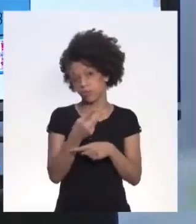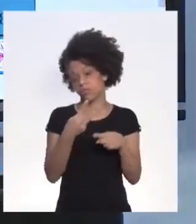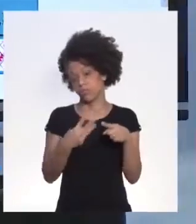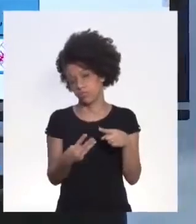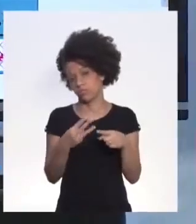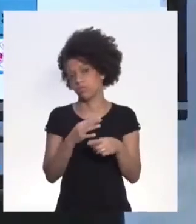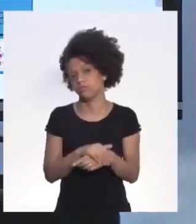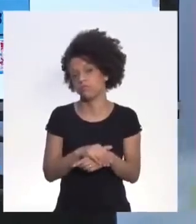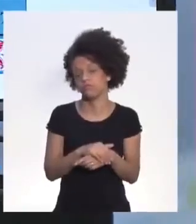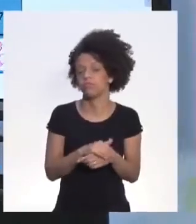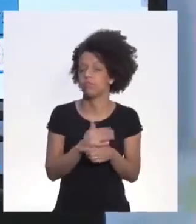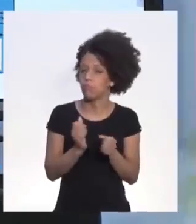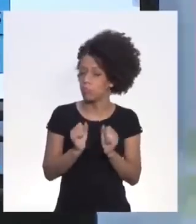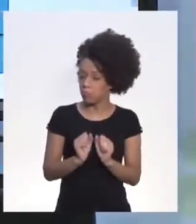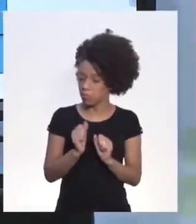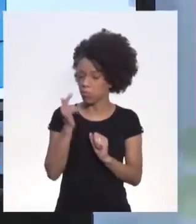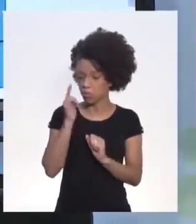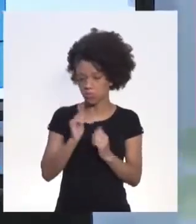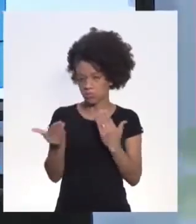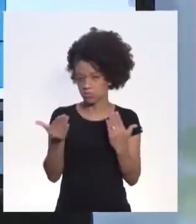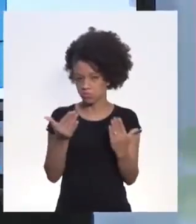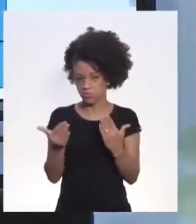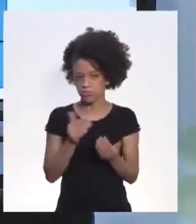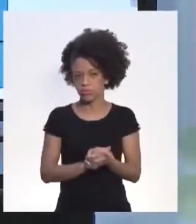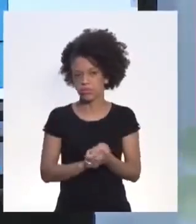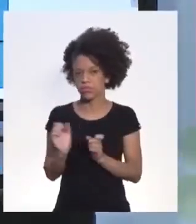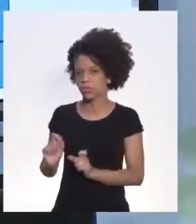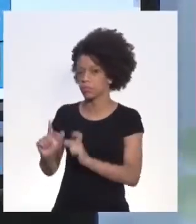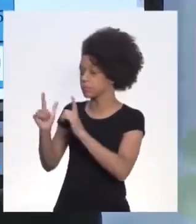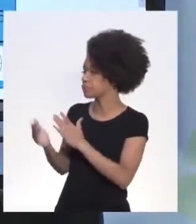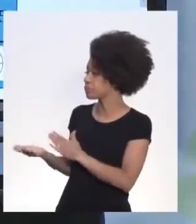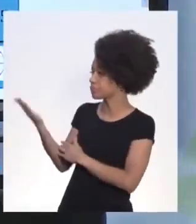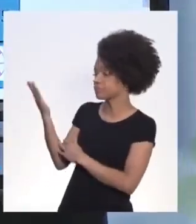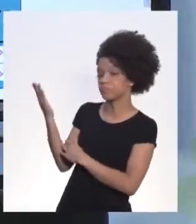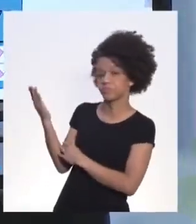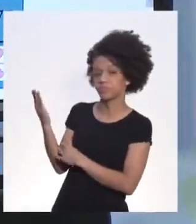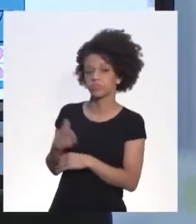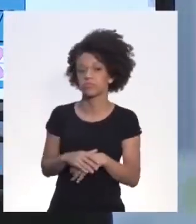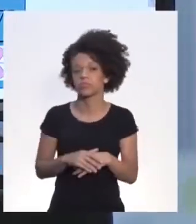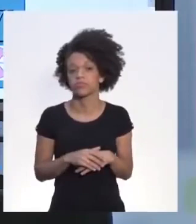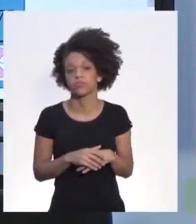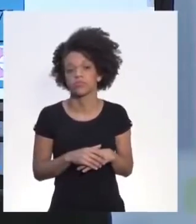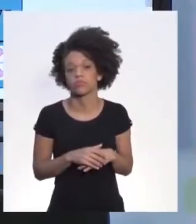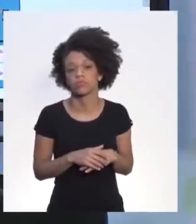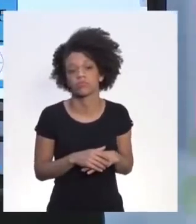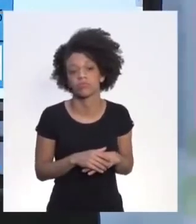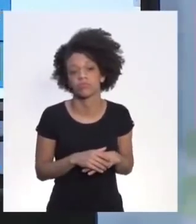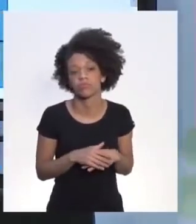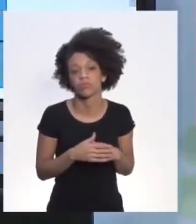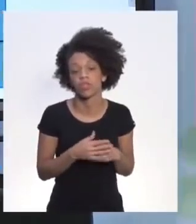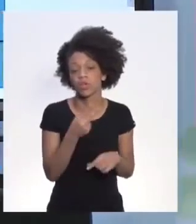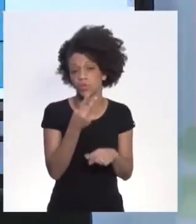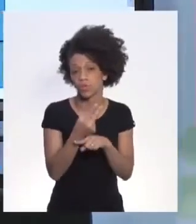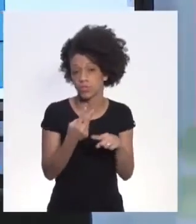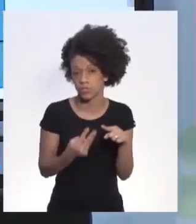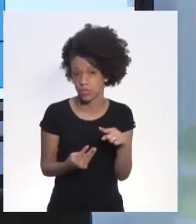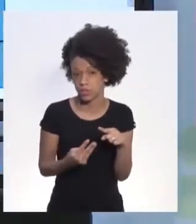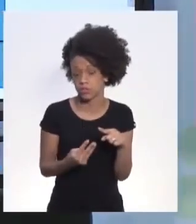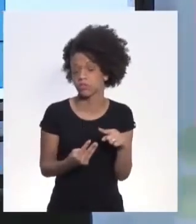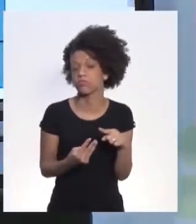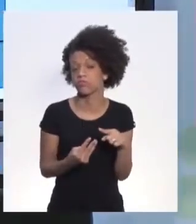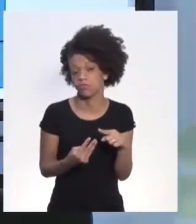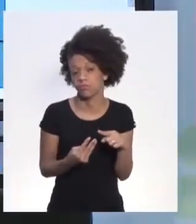para os dois aí qualquer encaixe. Vou colocar para vocês a resposta para vocês verem aqui, ó. Então eu tenho 2/3,